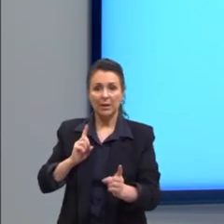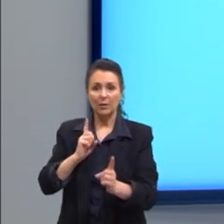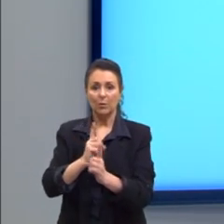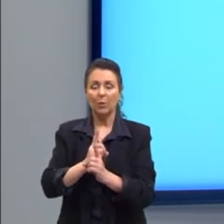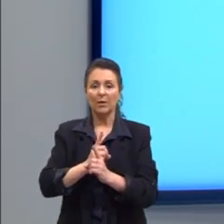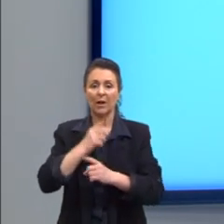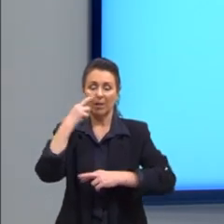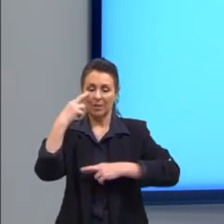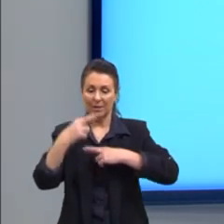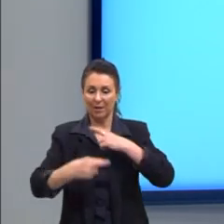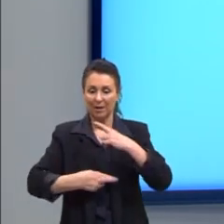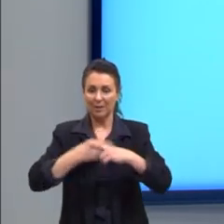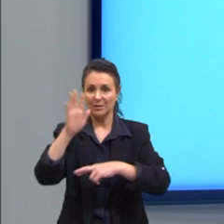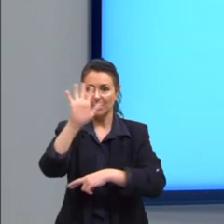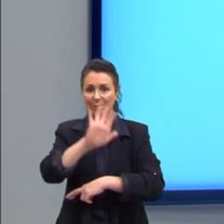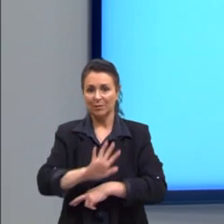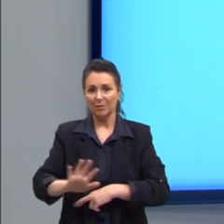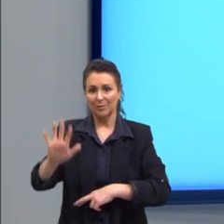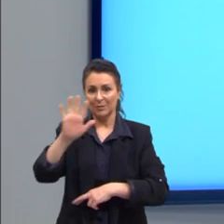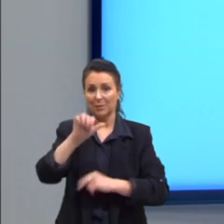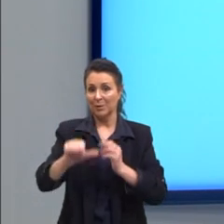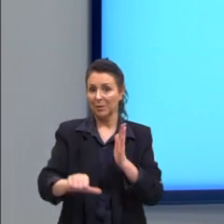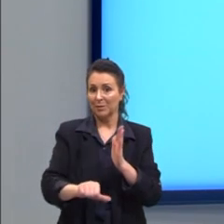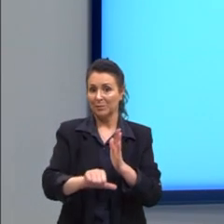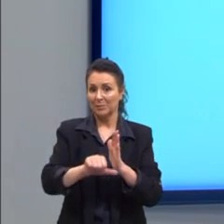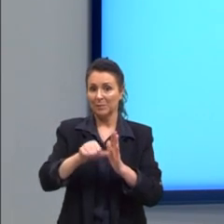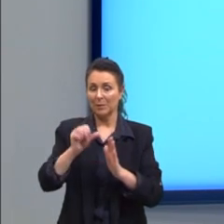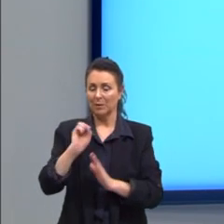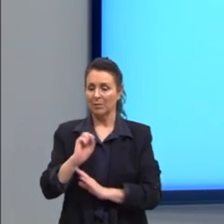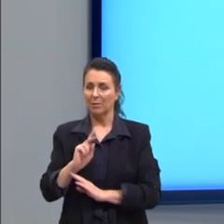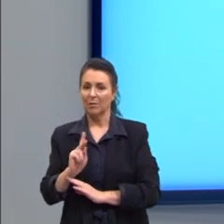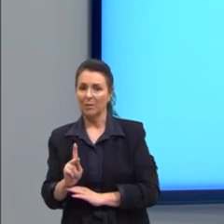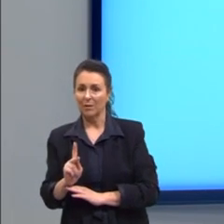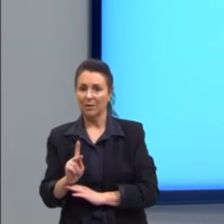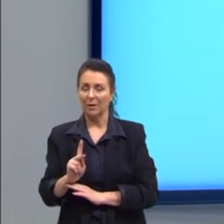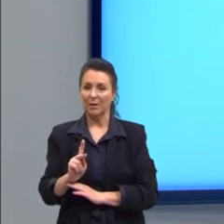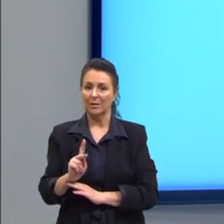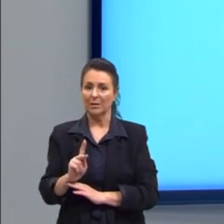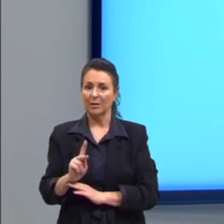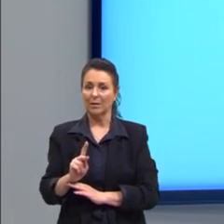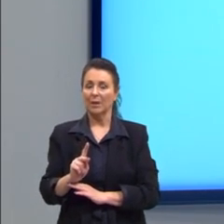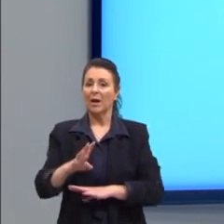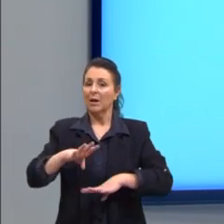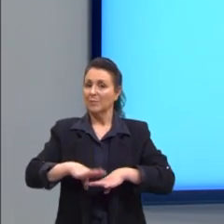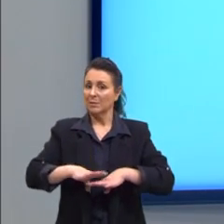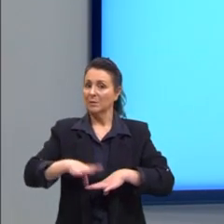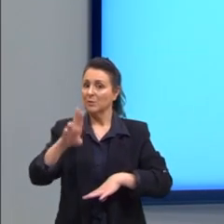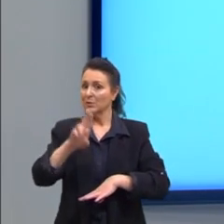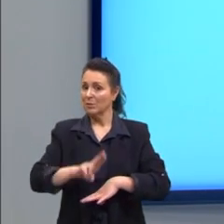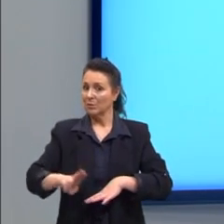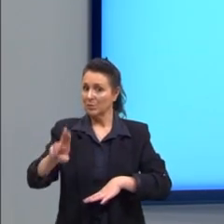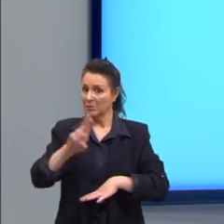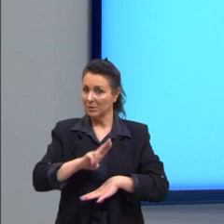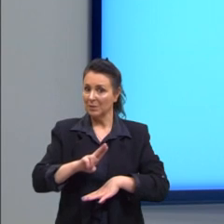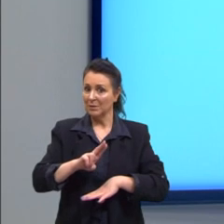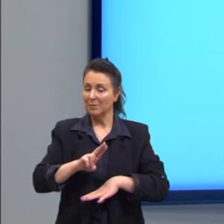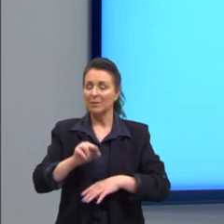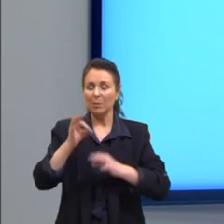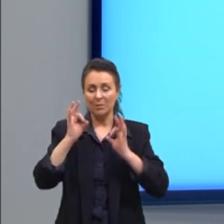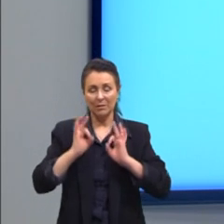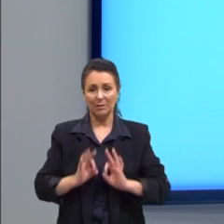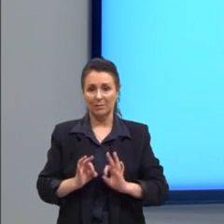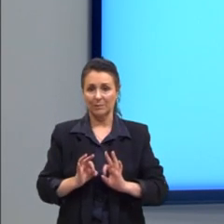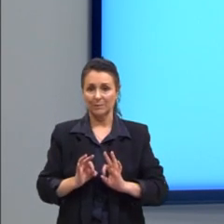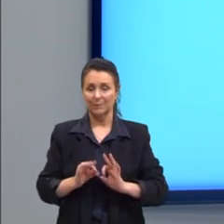chego na reação Global ele não na primeira reação então ok os meus as minhas operações matemáticas meus rearranjos estão